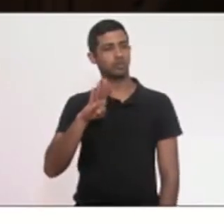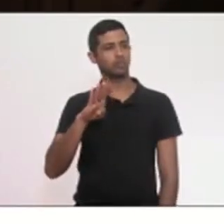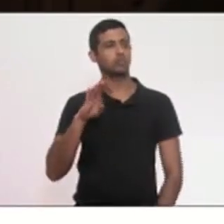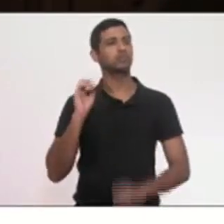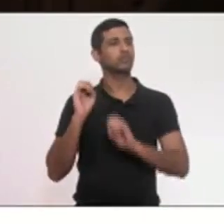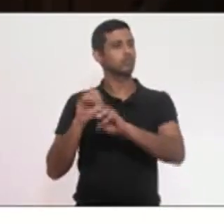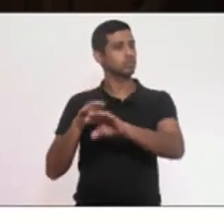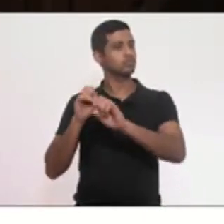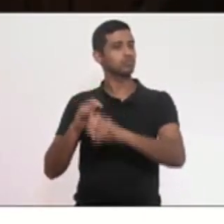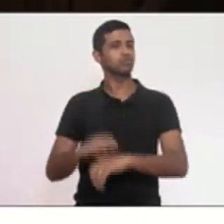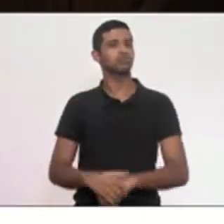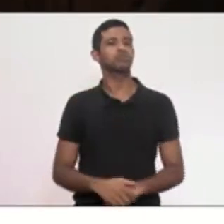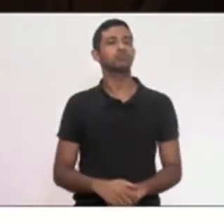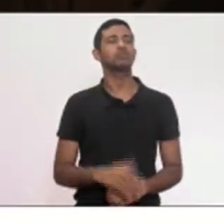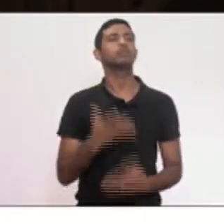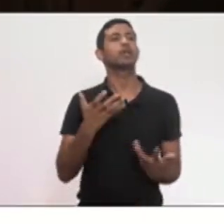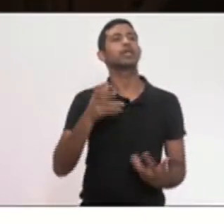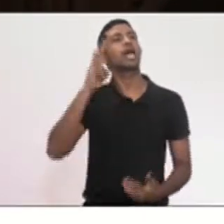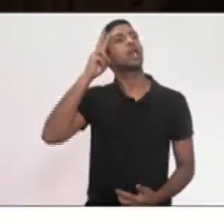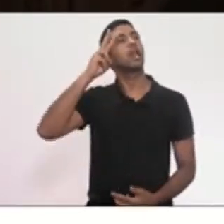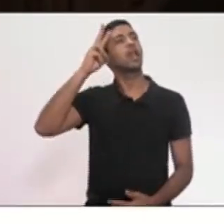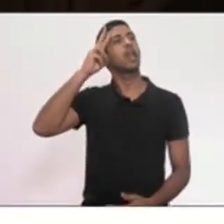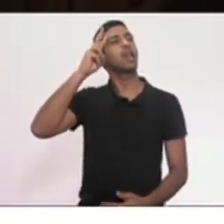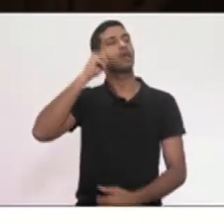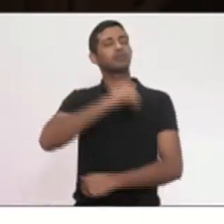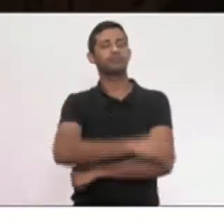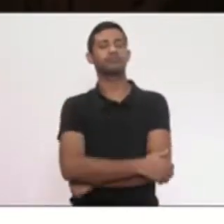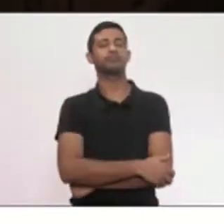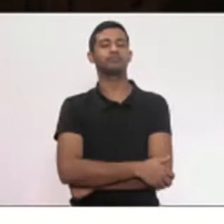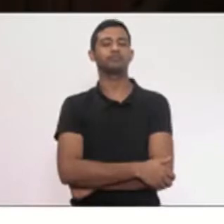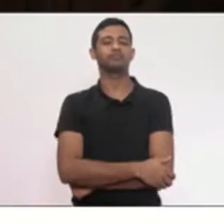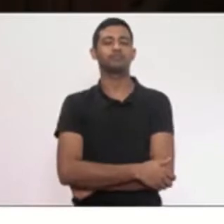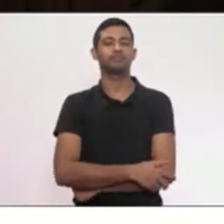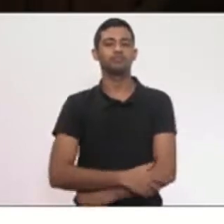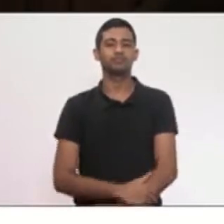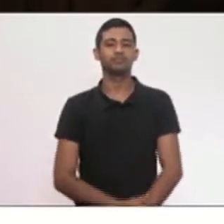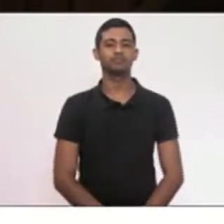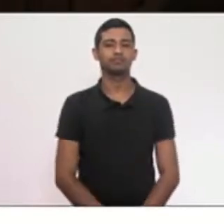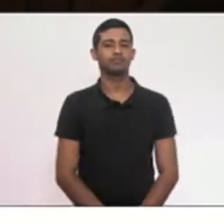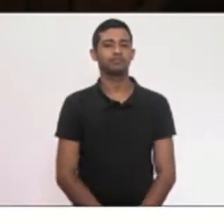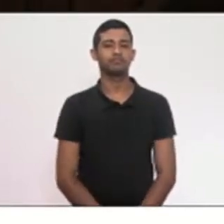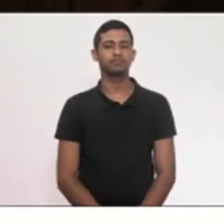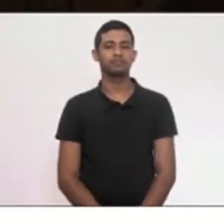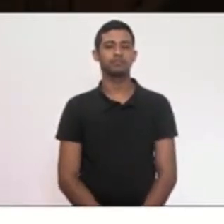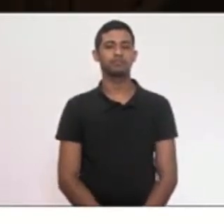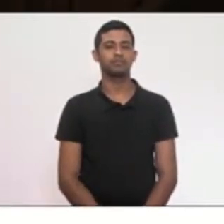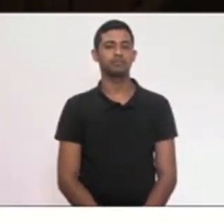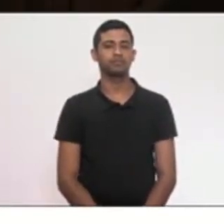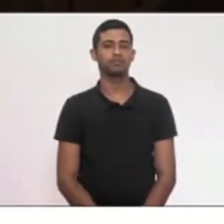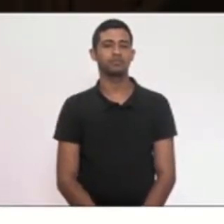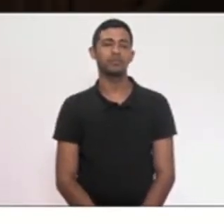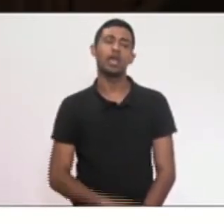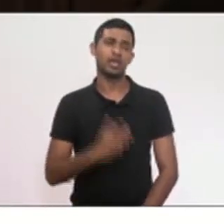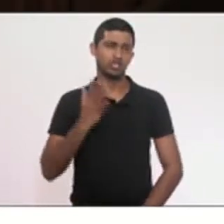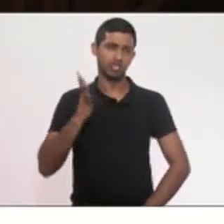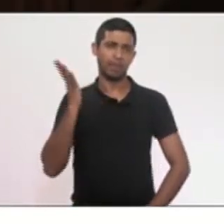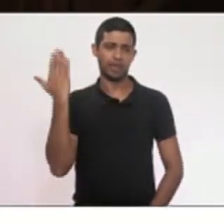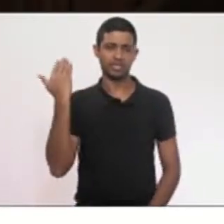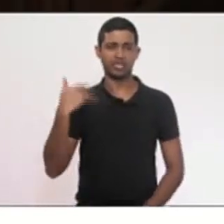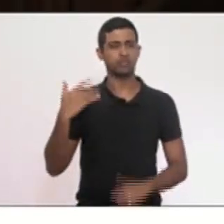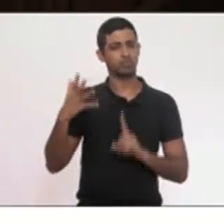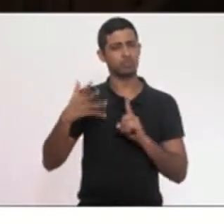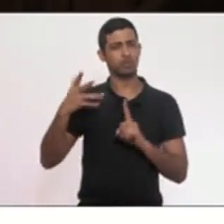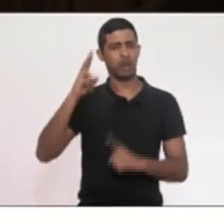quero lembrar um caso, já fiz essa lembrança aqui da tribuna, deputado Sérgio Fernandes, mas nunca é demais